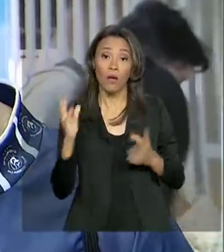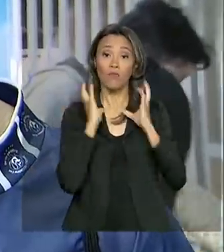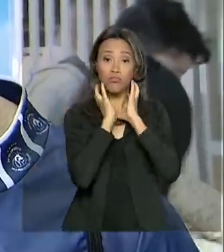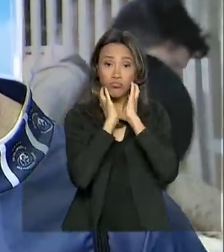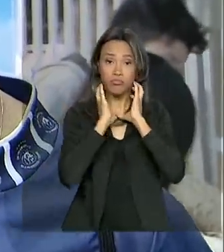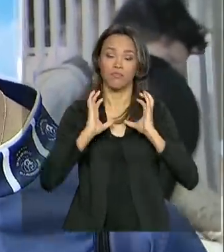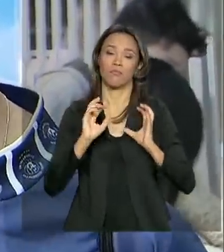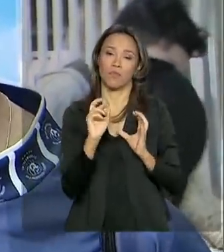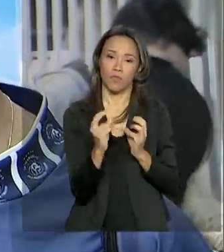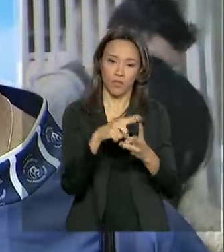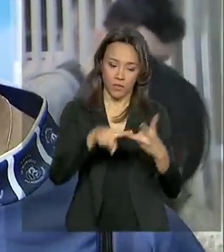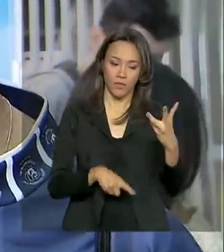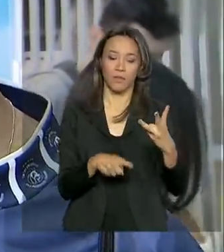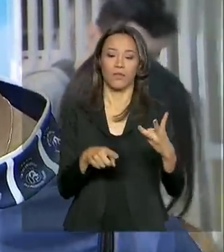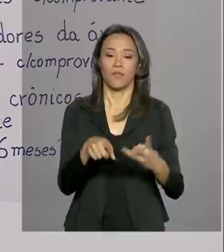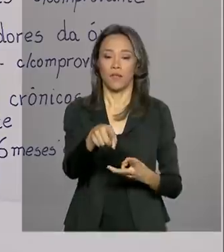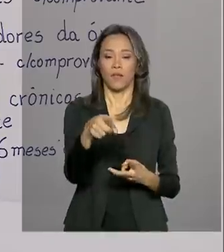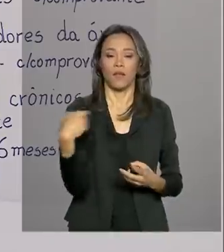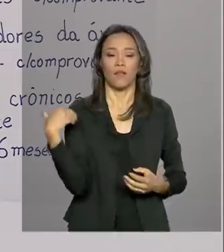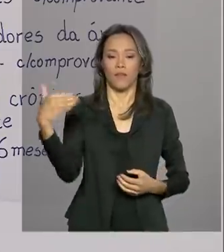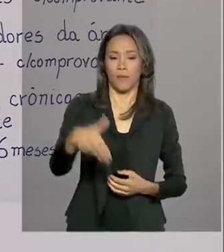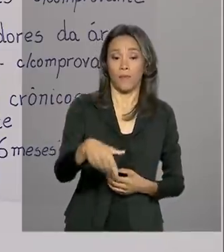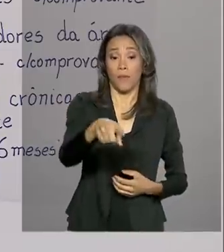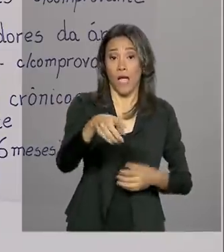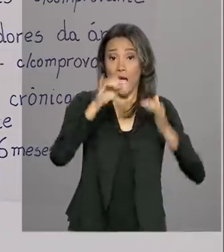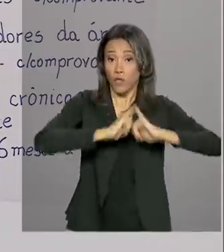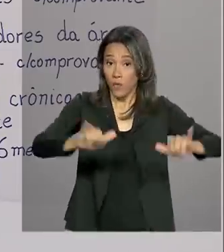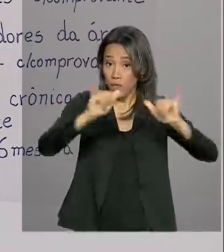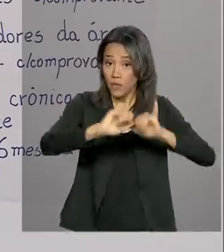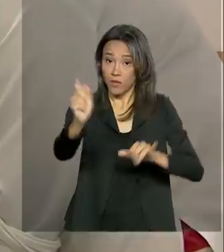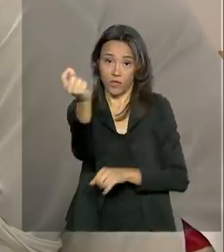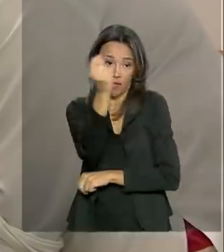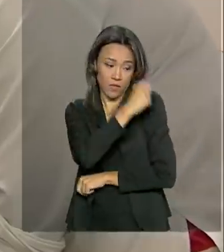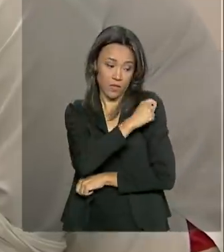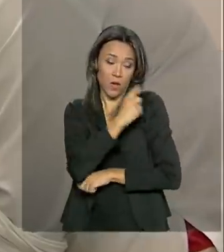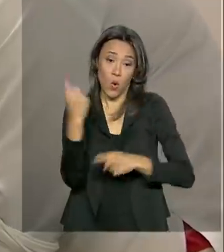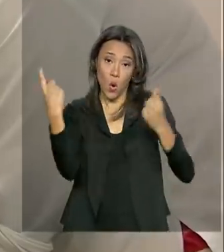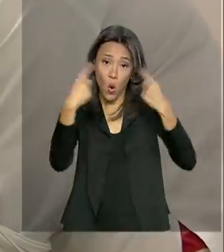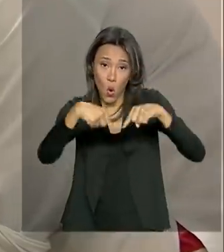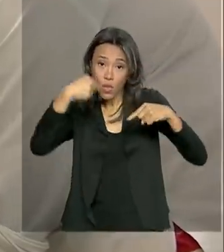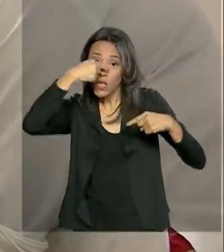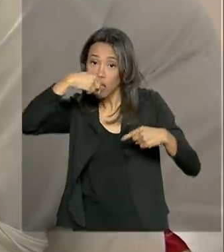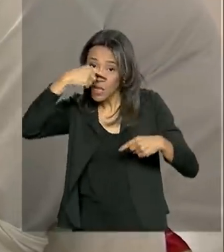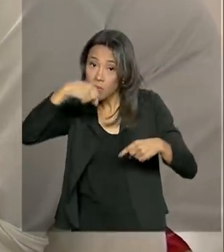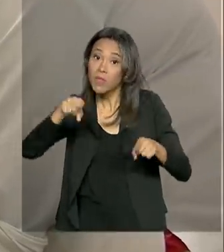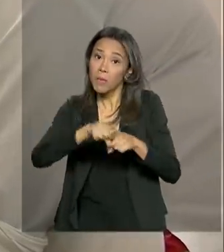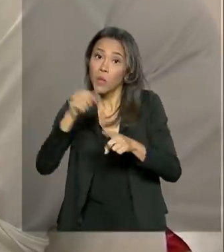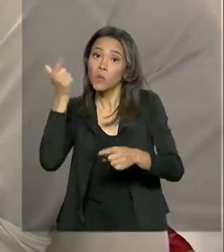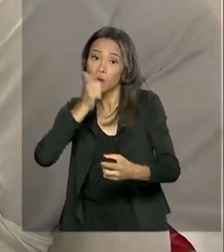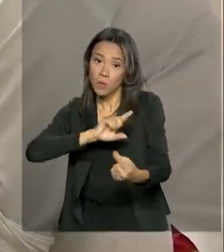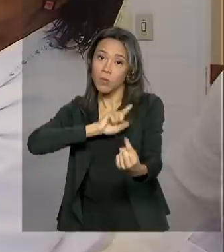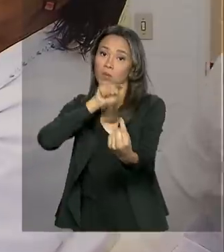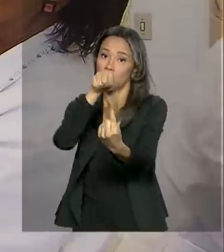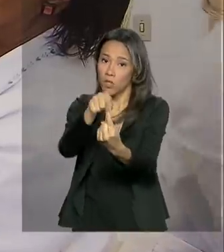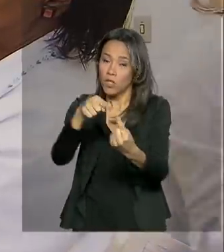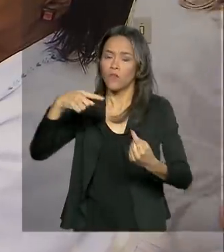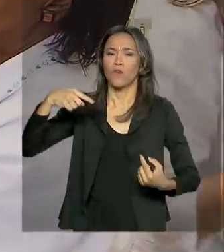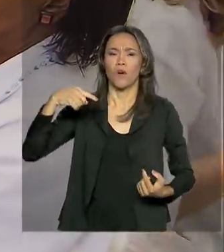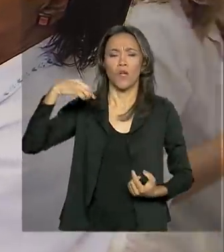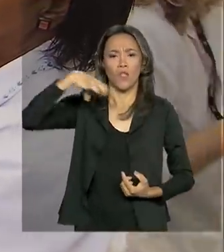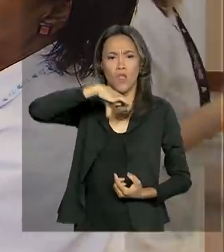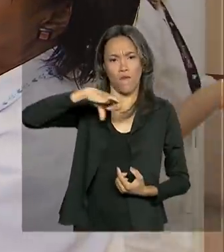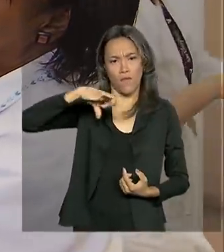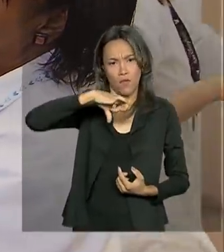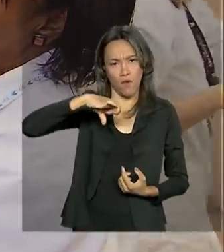doença, daí eu vim tomar para prevenir. A campanha nacional de vacinação contra a gripe bateu a meta e atingiu 90%